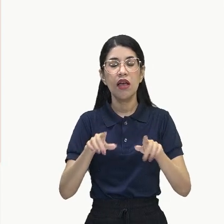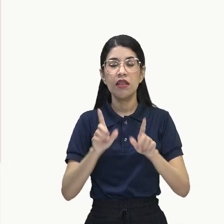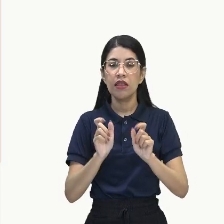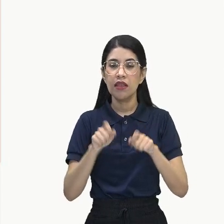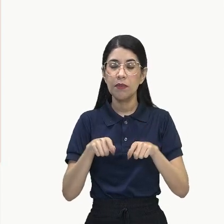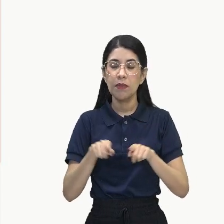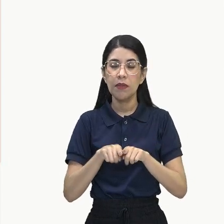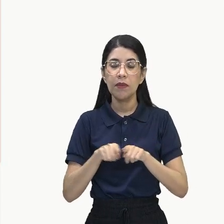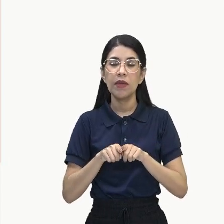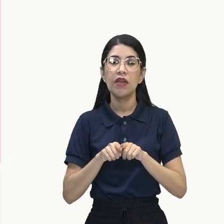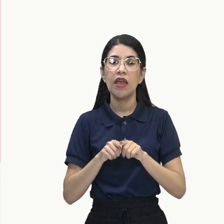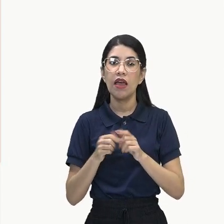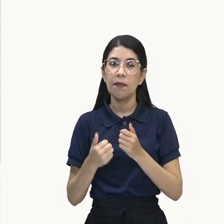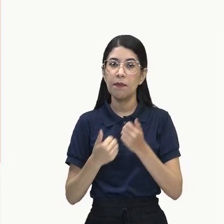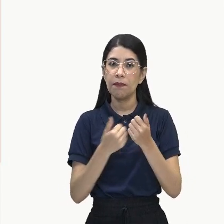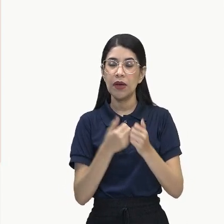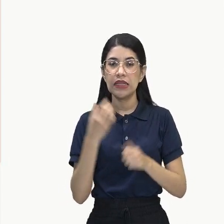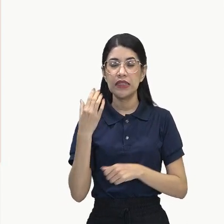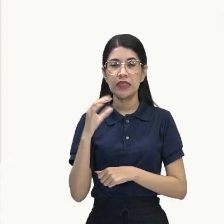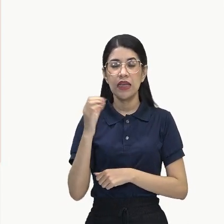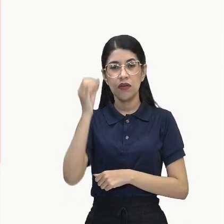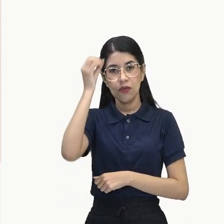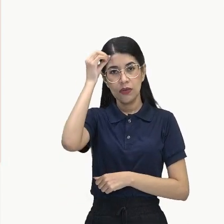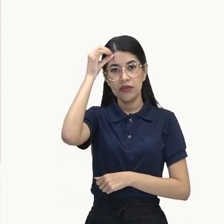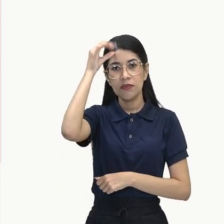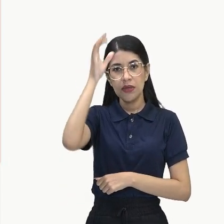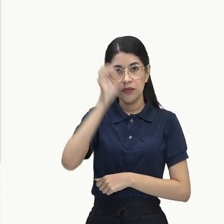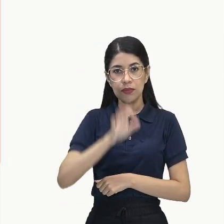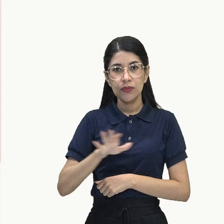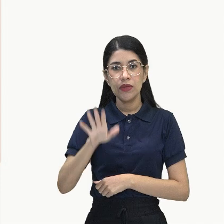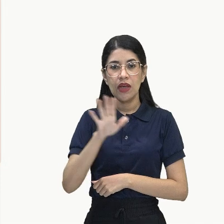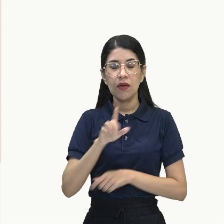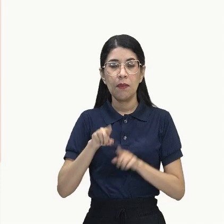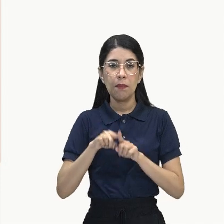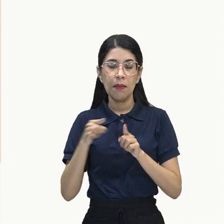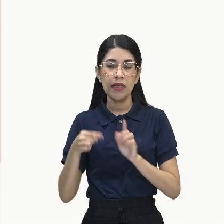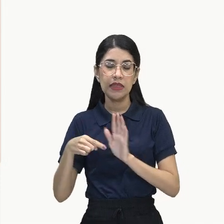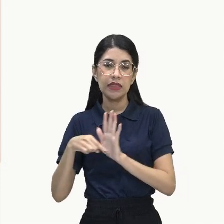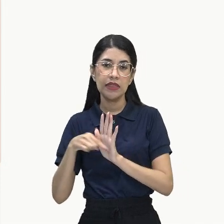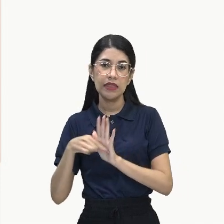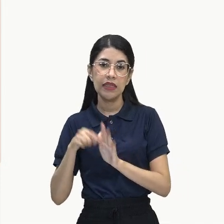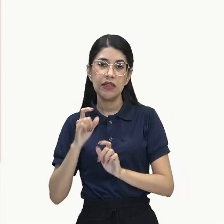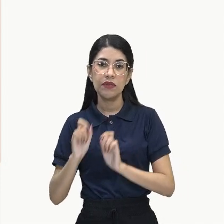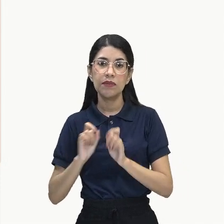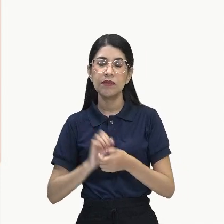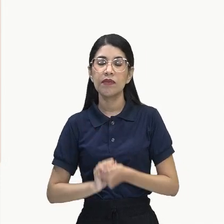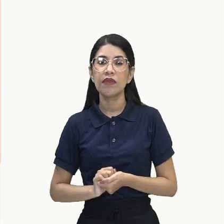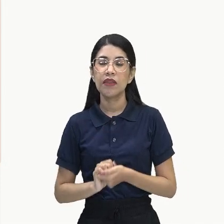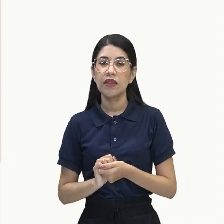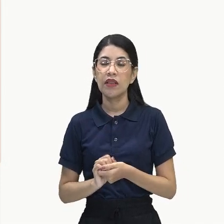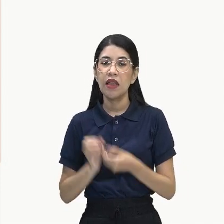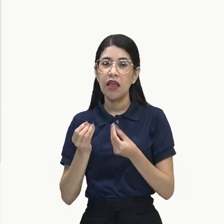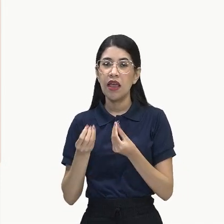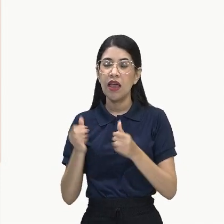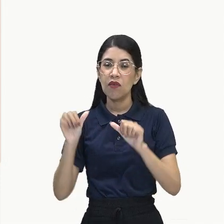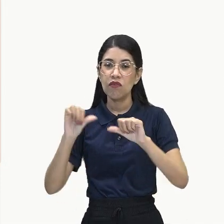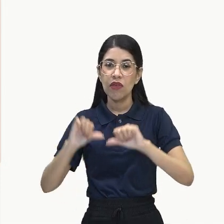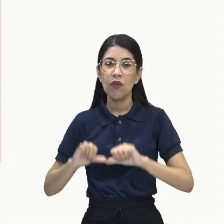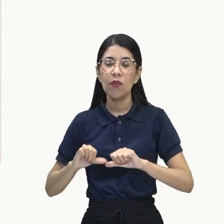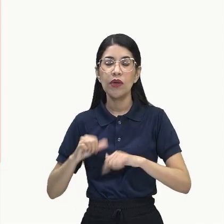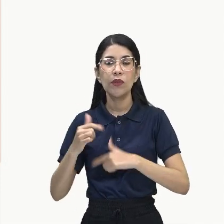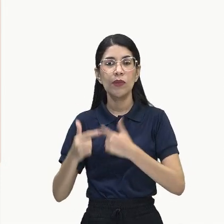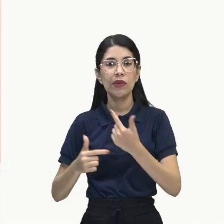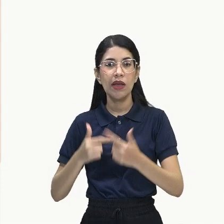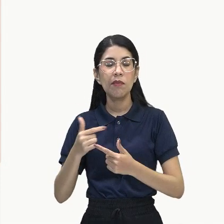a ciência, o conhecimento de uma forma geral. Por outro lado, como desvantagem, a gente tem a precarização do trabalho